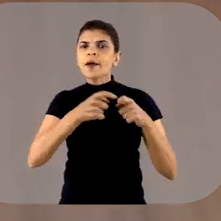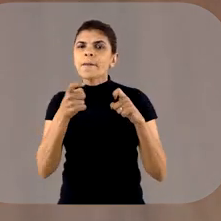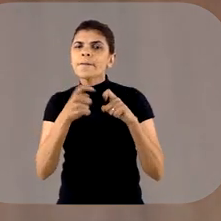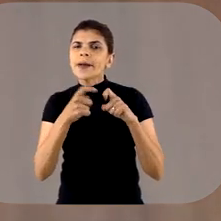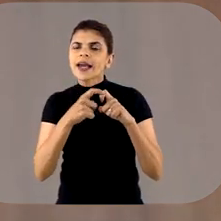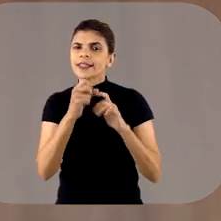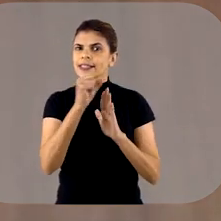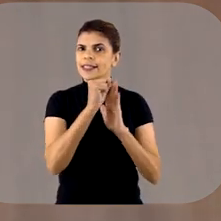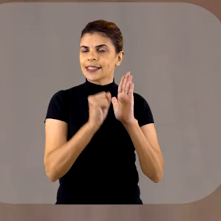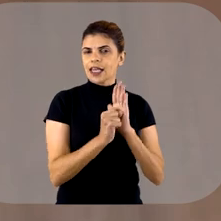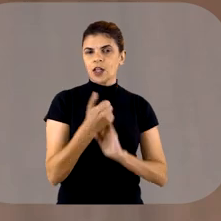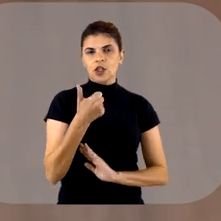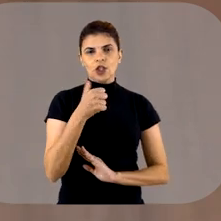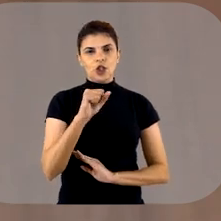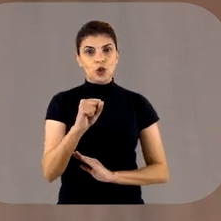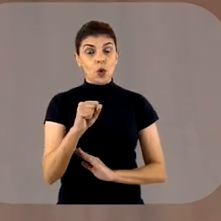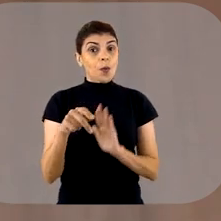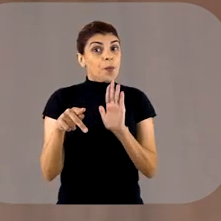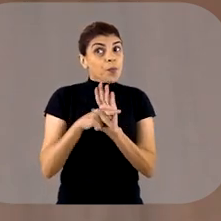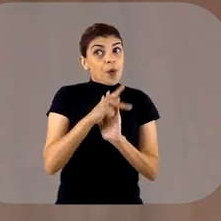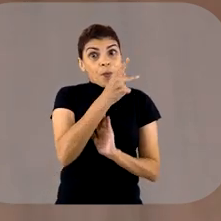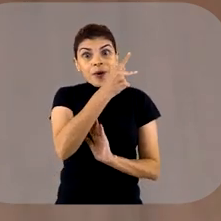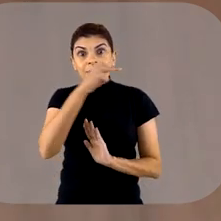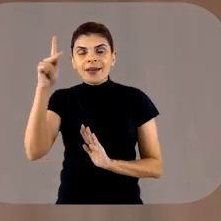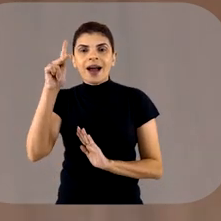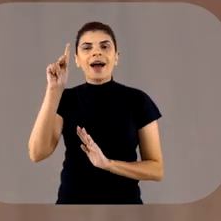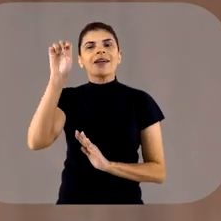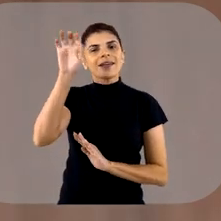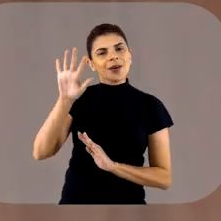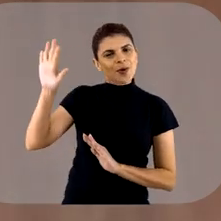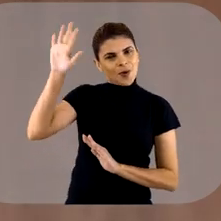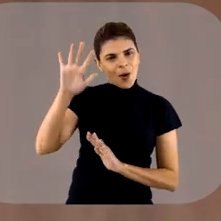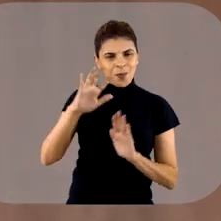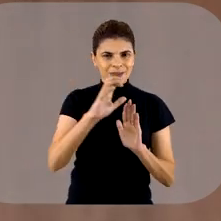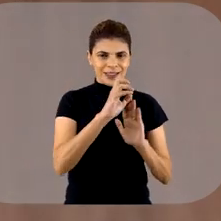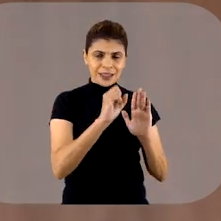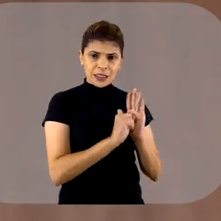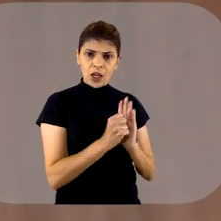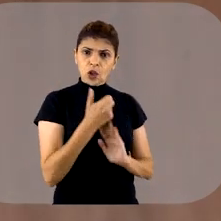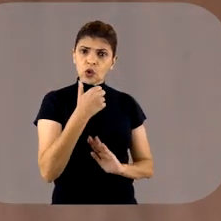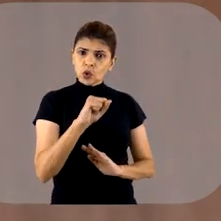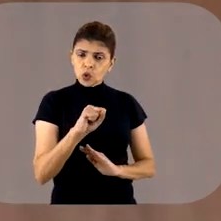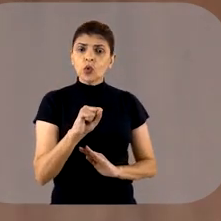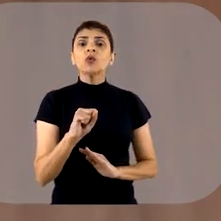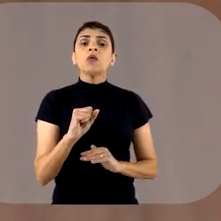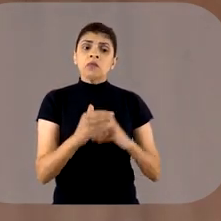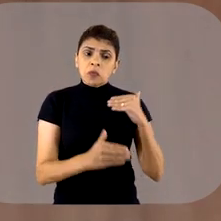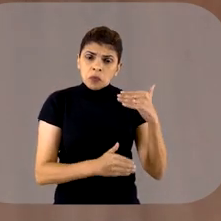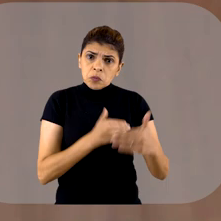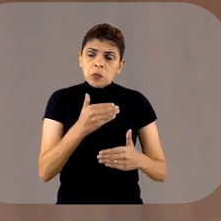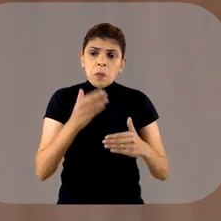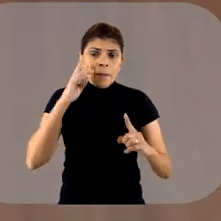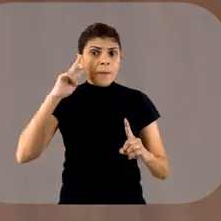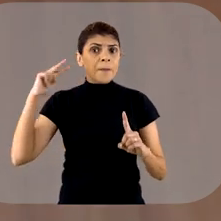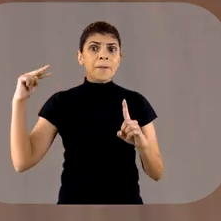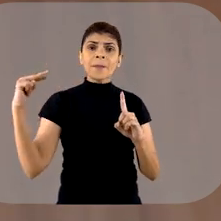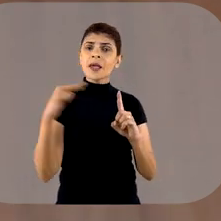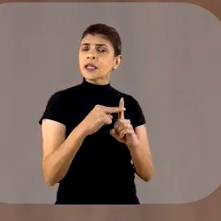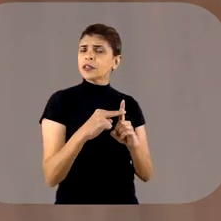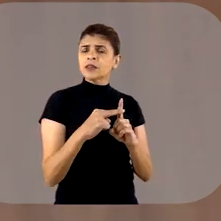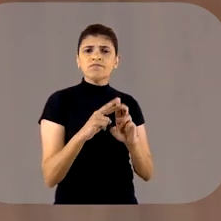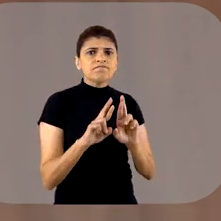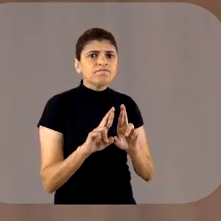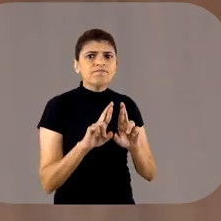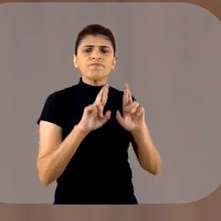dos sistemas médicos do século XVII os vários sistemas médicos eh racionalistas do século XVI e se contrapõe Justamente a partir de uma perspectiva